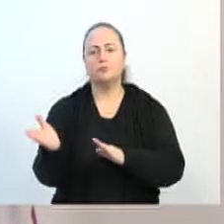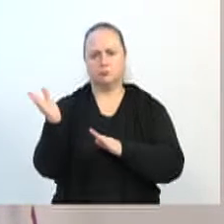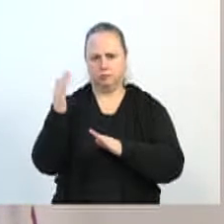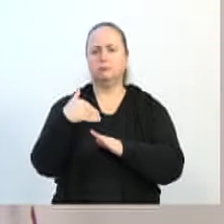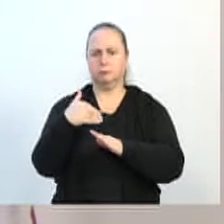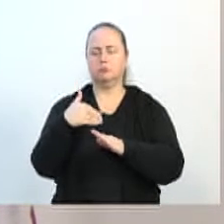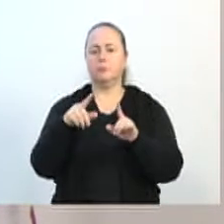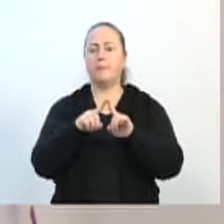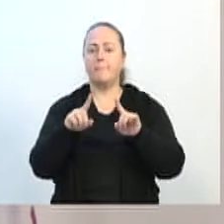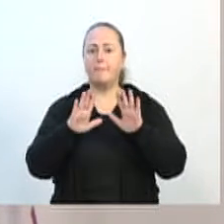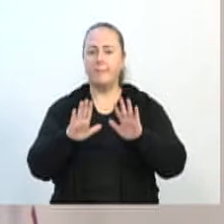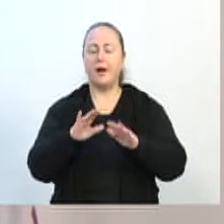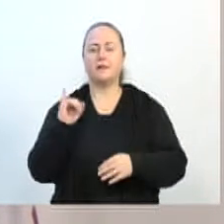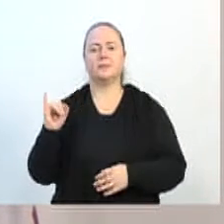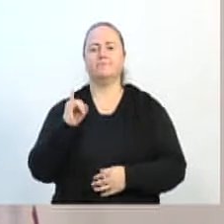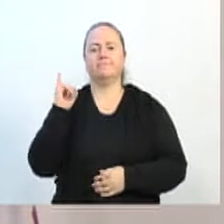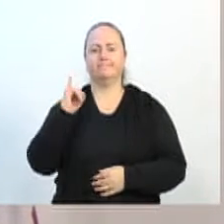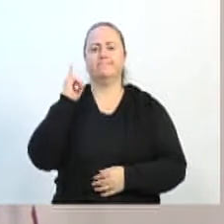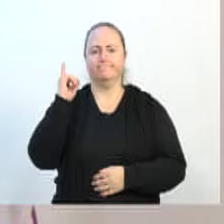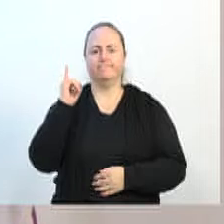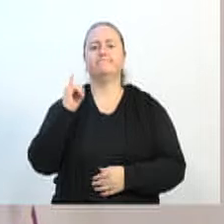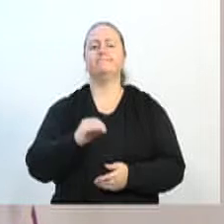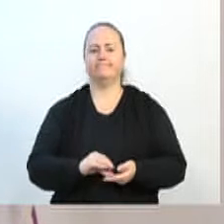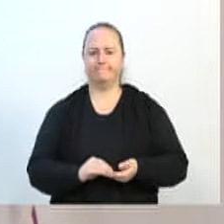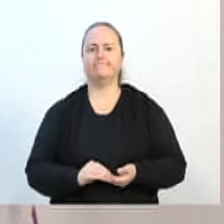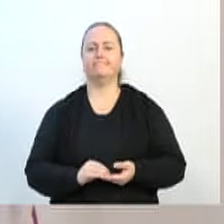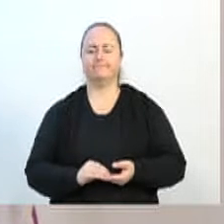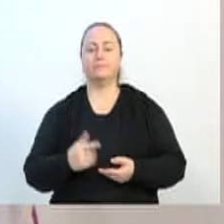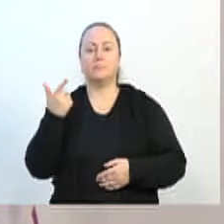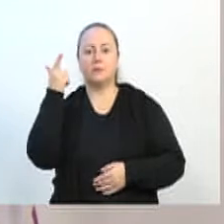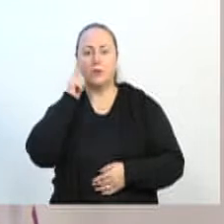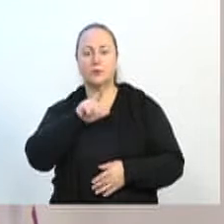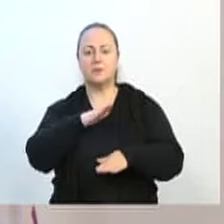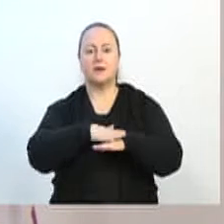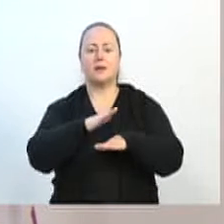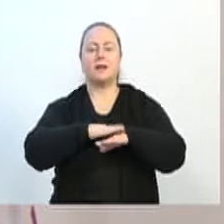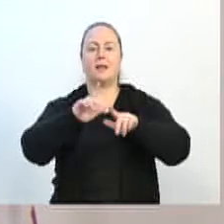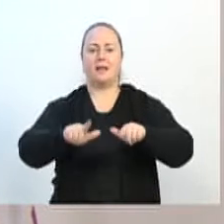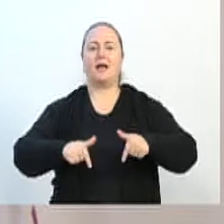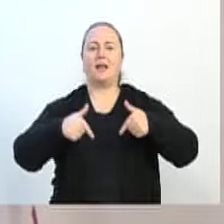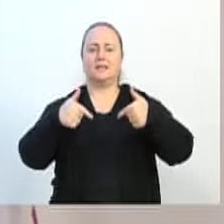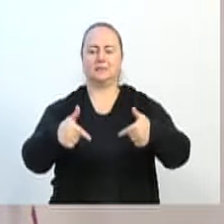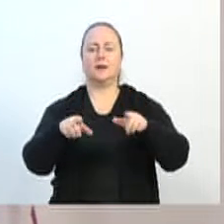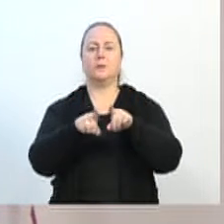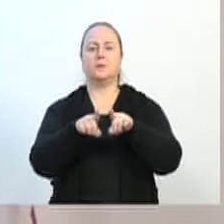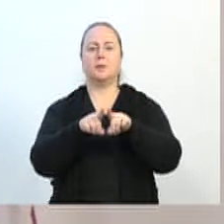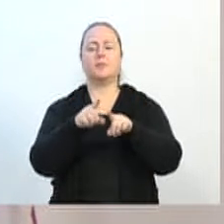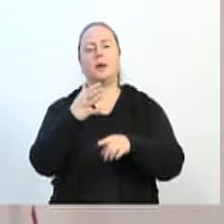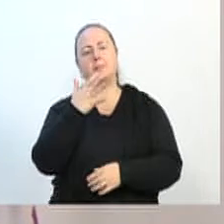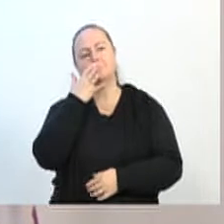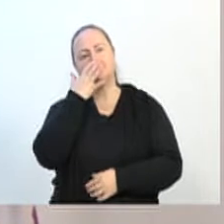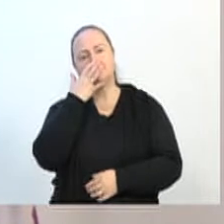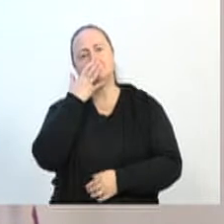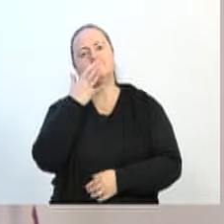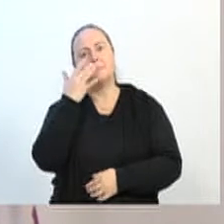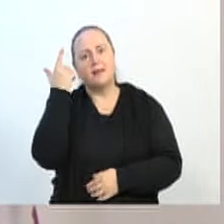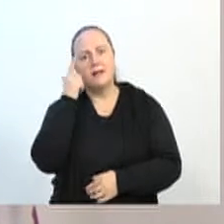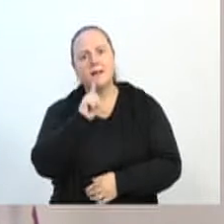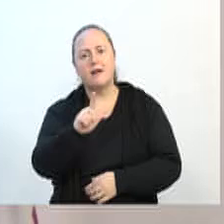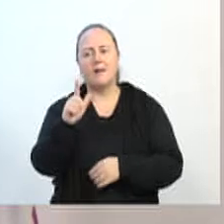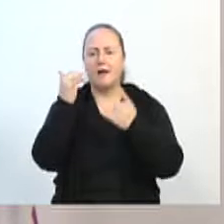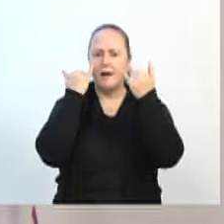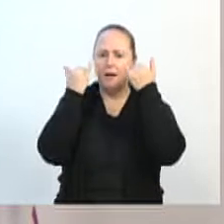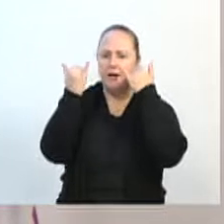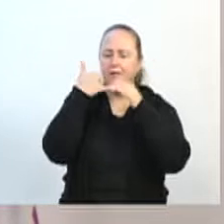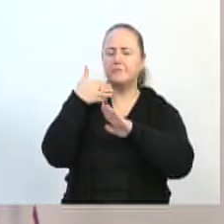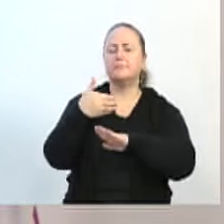porque a gente já fica, né, por dentro das ações e ainda seremos contemplados com mais informações muito